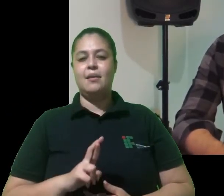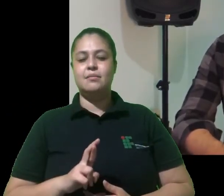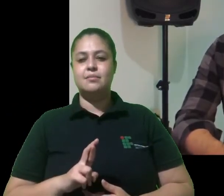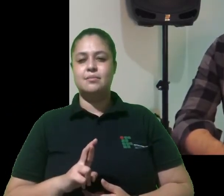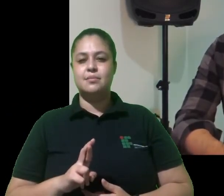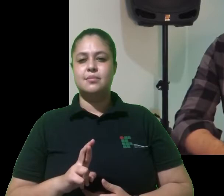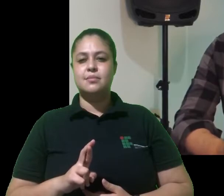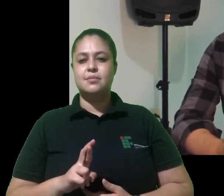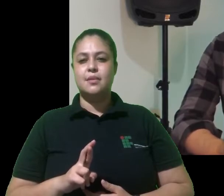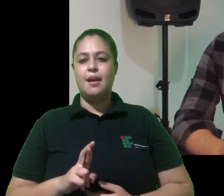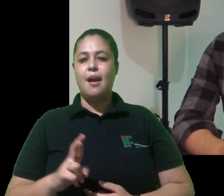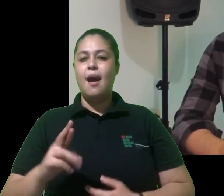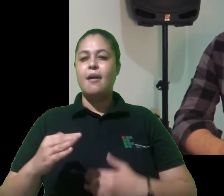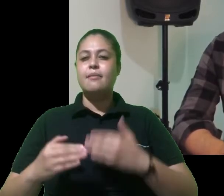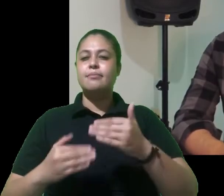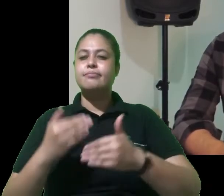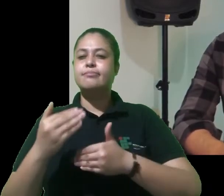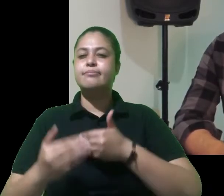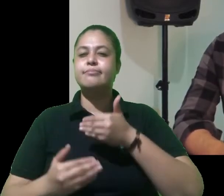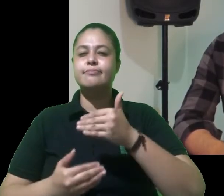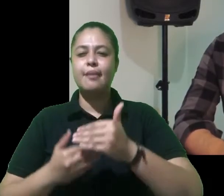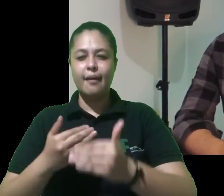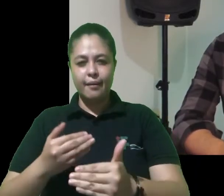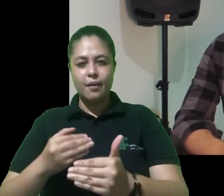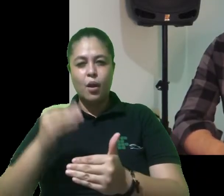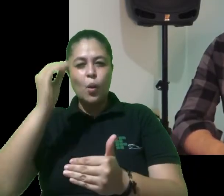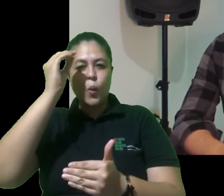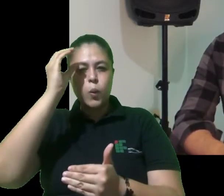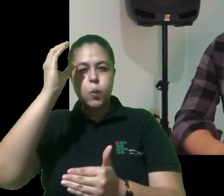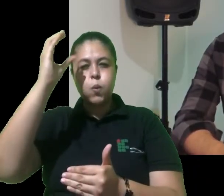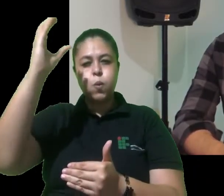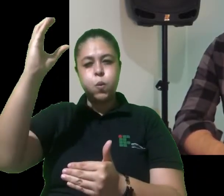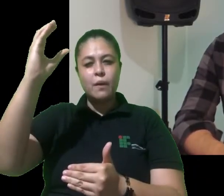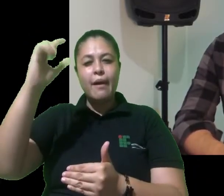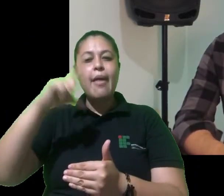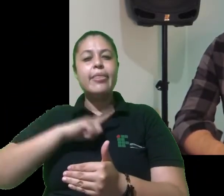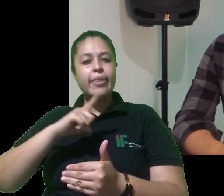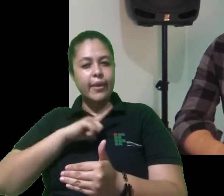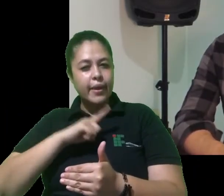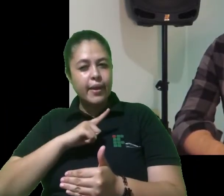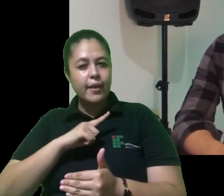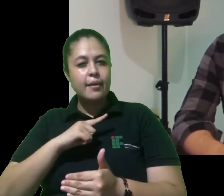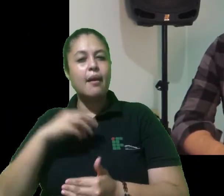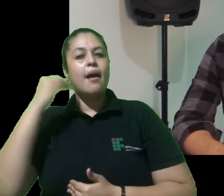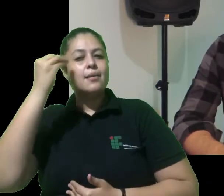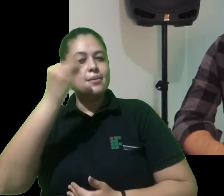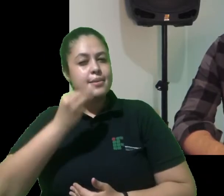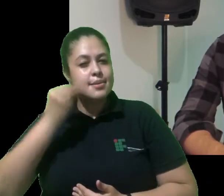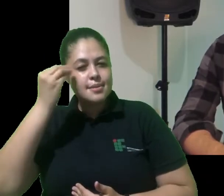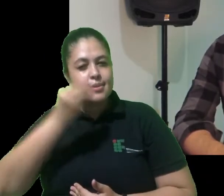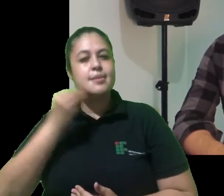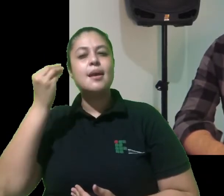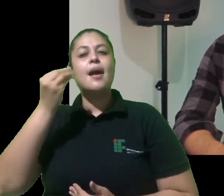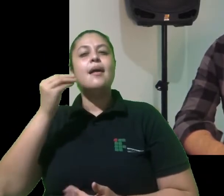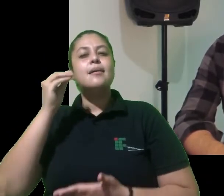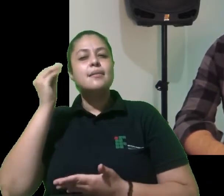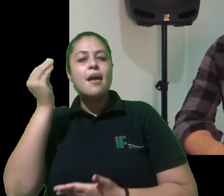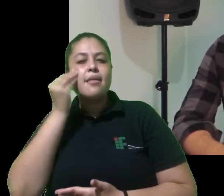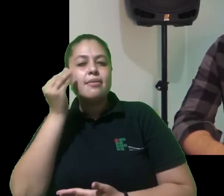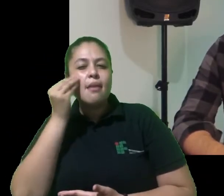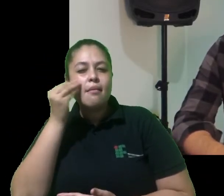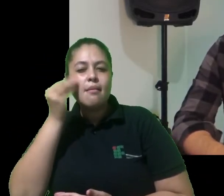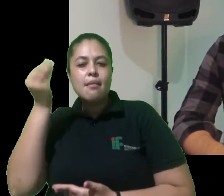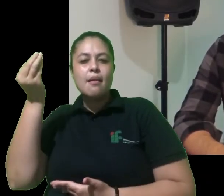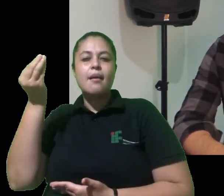razão. A partir daí, o conhecimento que se constrói, ele deve ser experimentado, ele deve